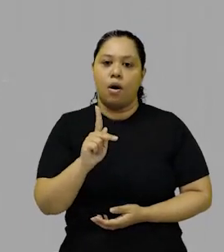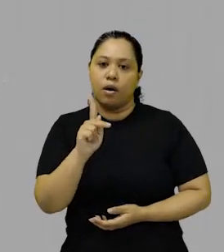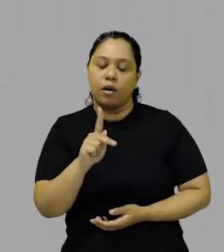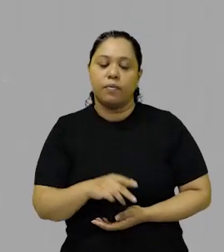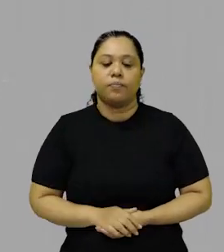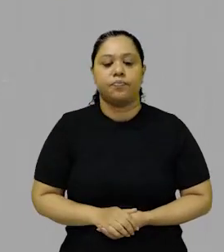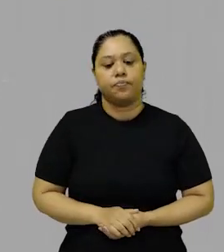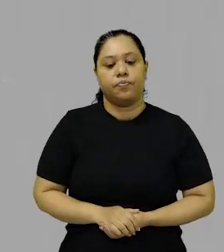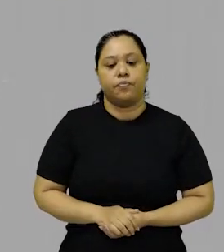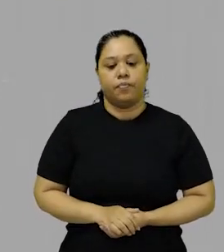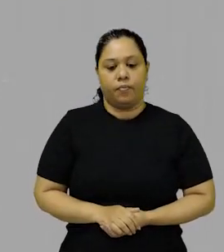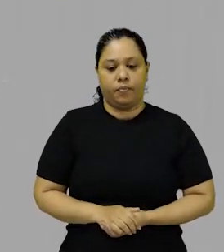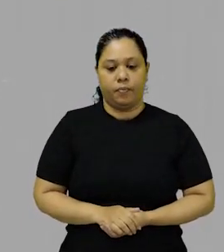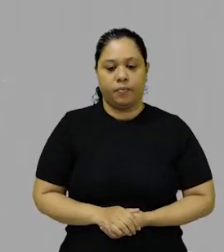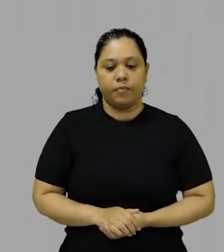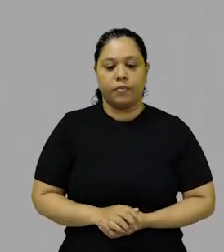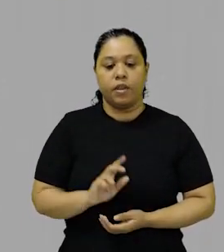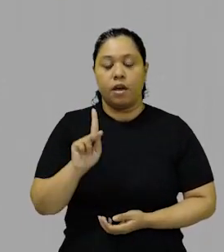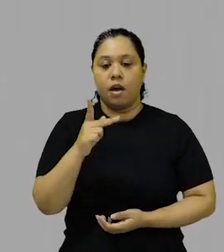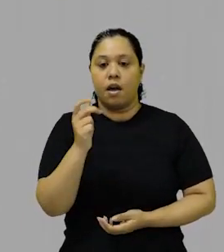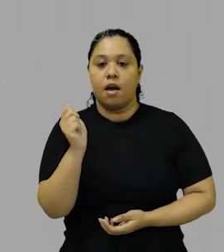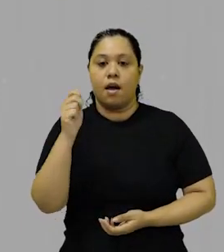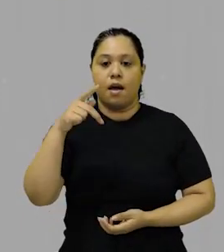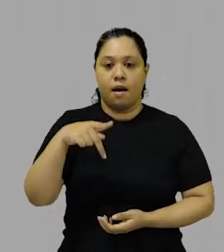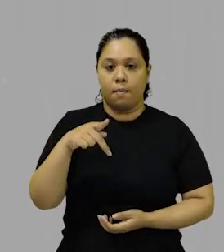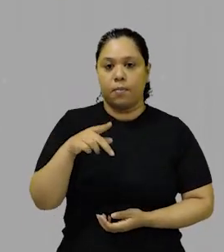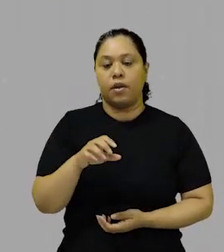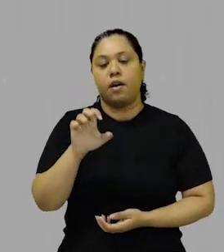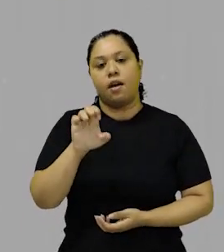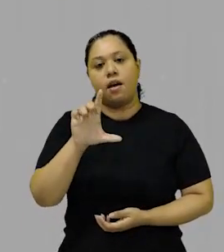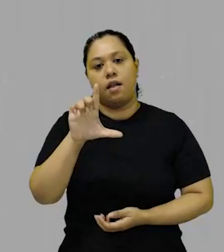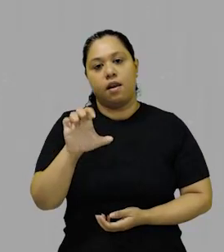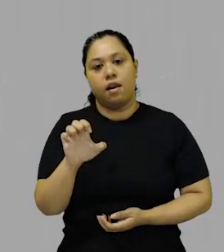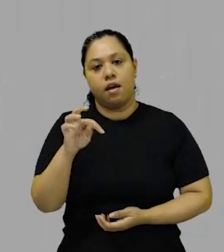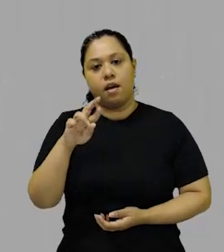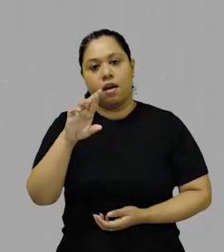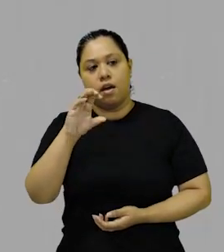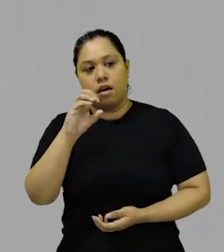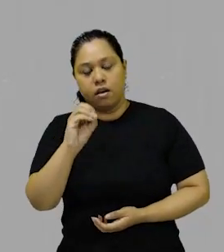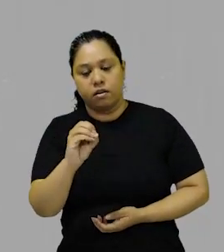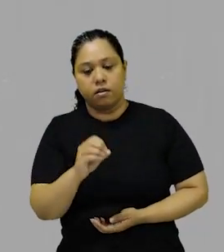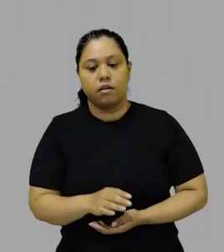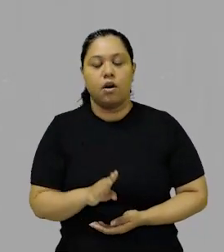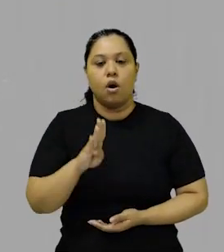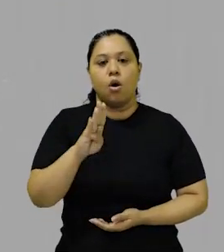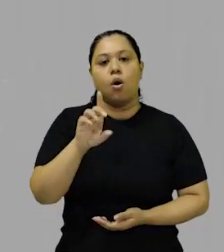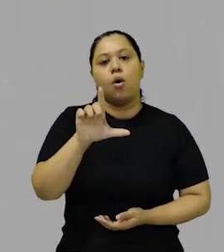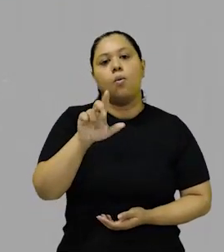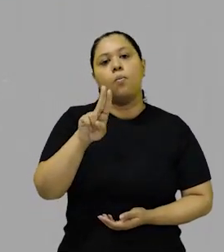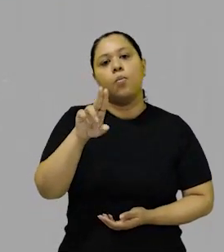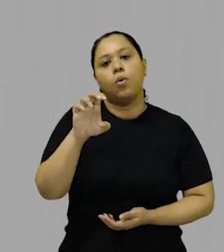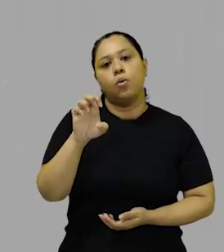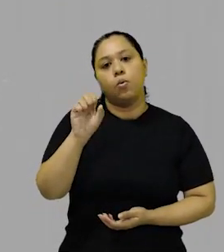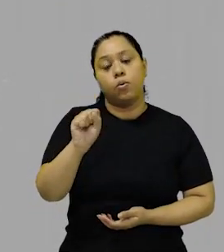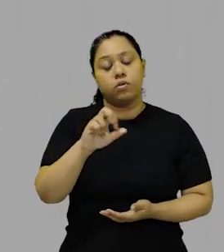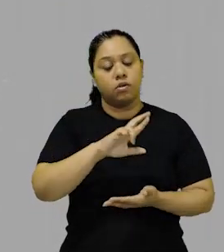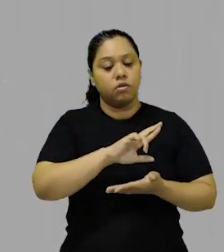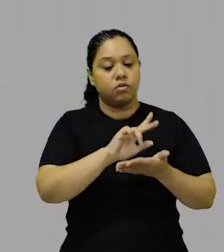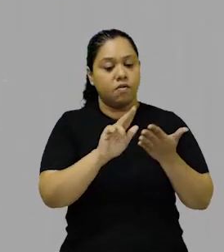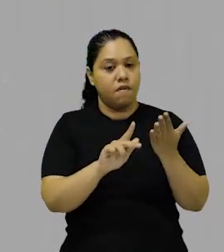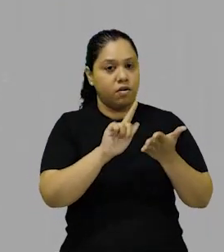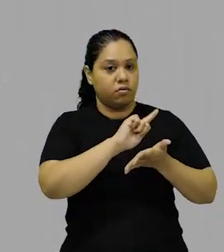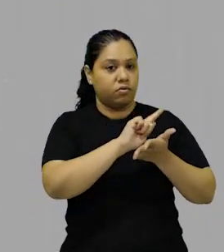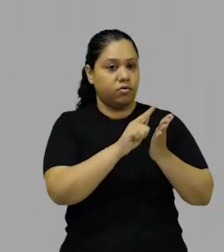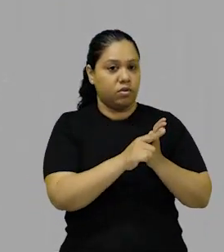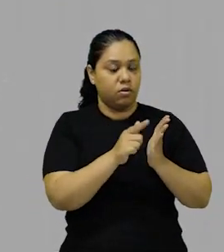música rap, o pop music, a eletro. Tá? Então, vários blues, o hip hop, vários desses